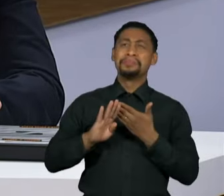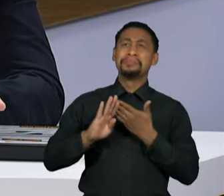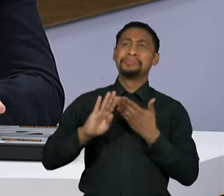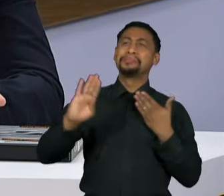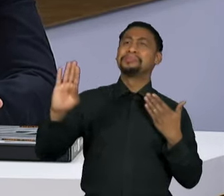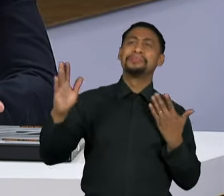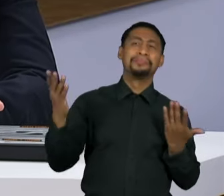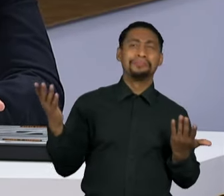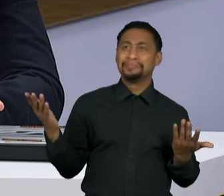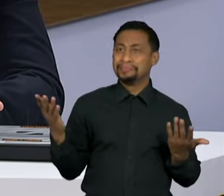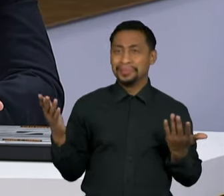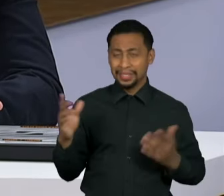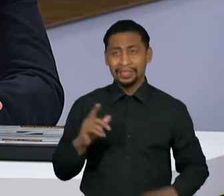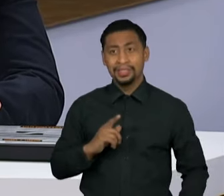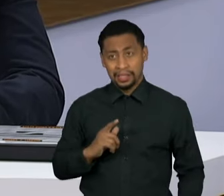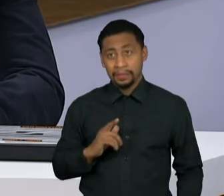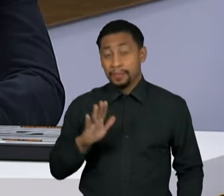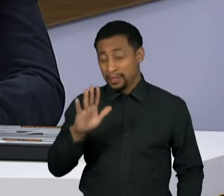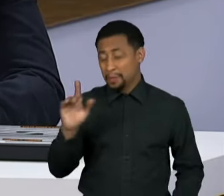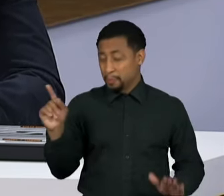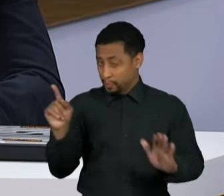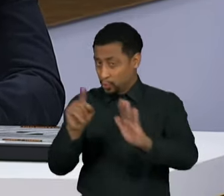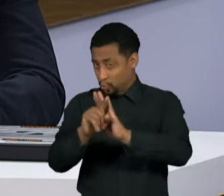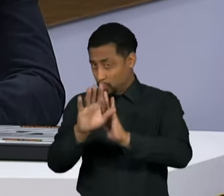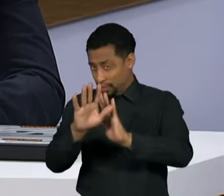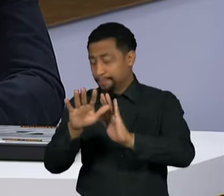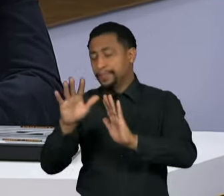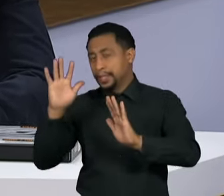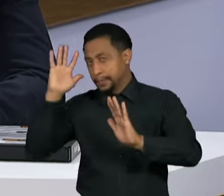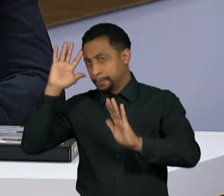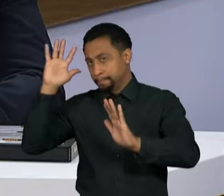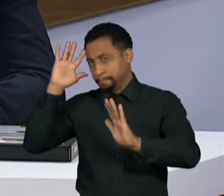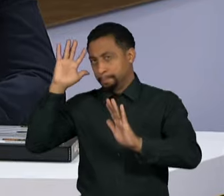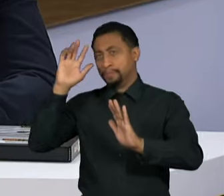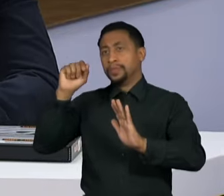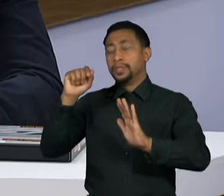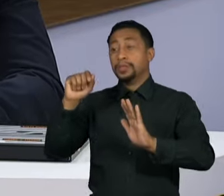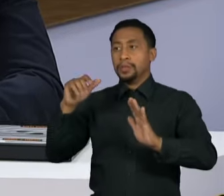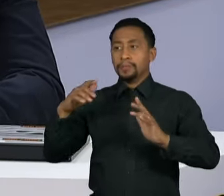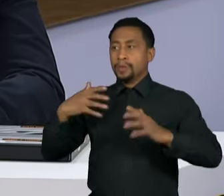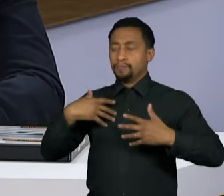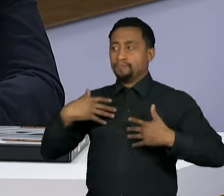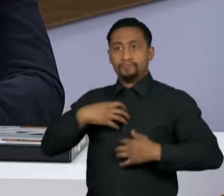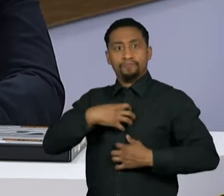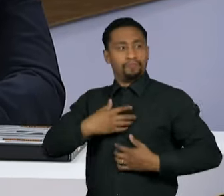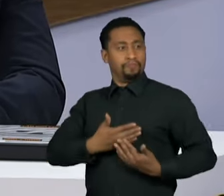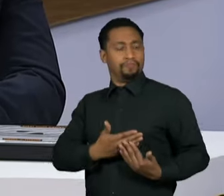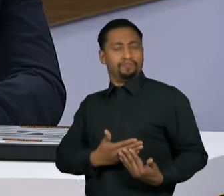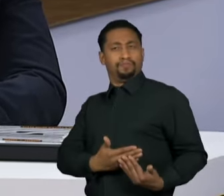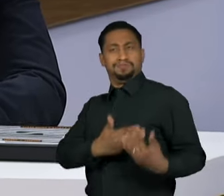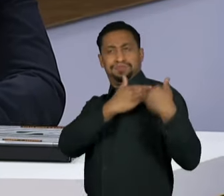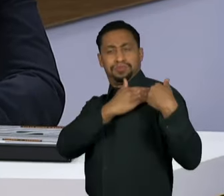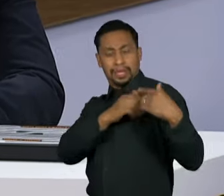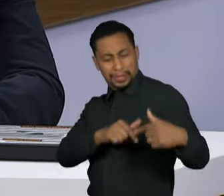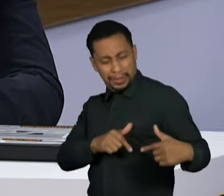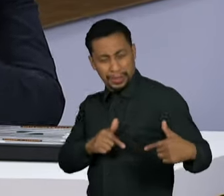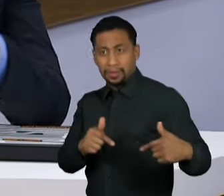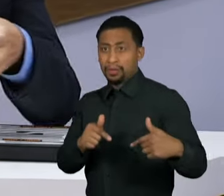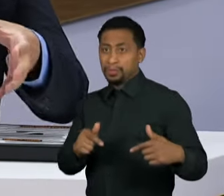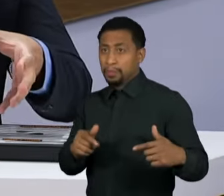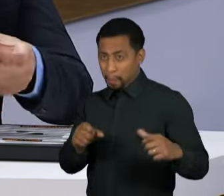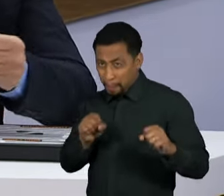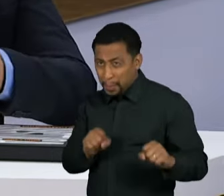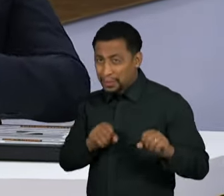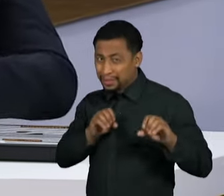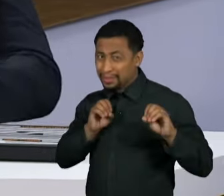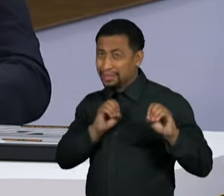seja uma das perguntas mais antigas da filosofia. Pode a virtude ser ensinada para uma população? O senhor mencionou em alguns momentos